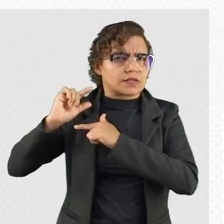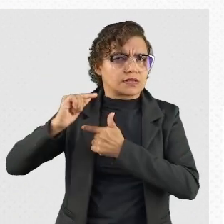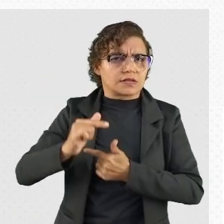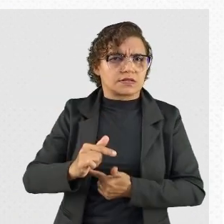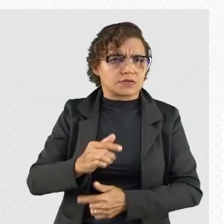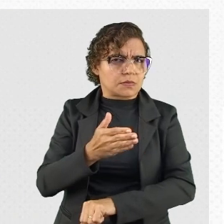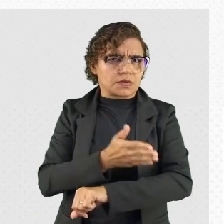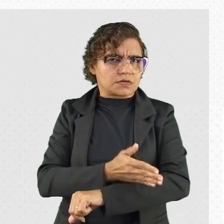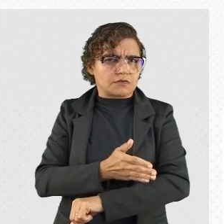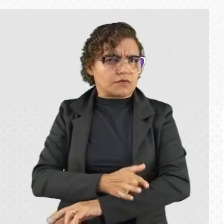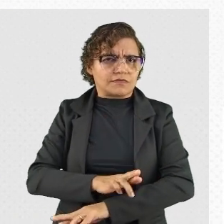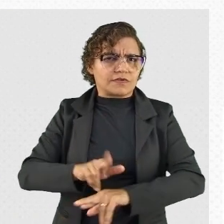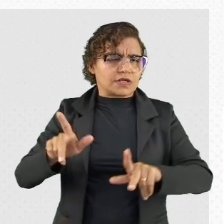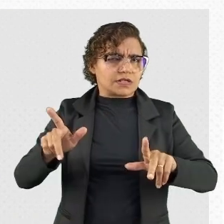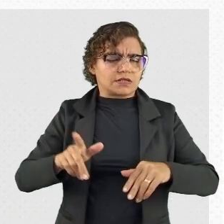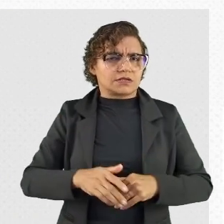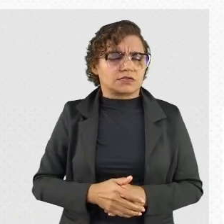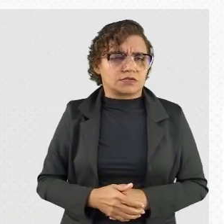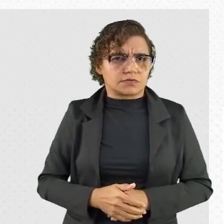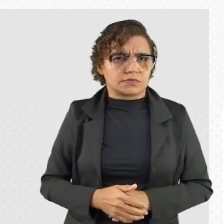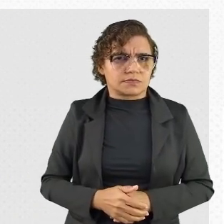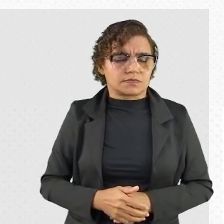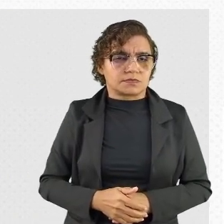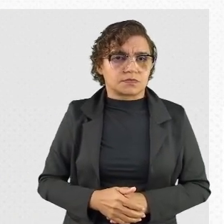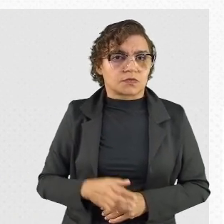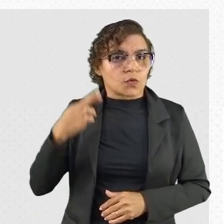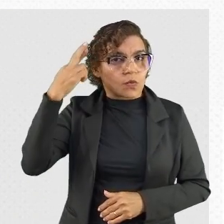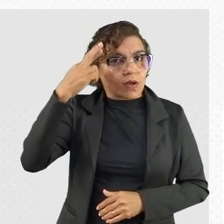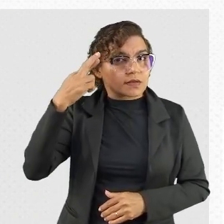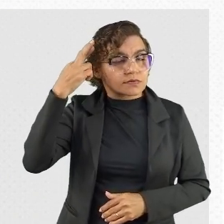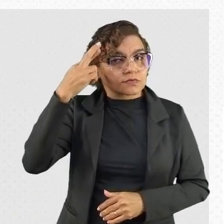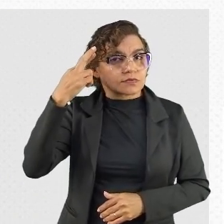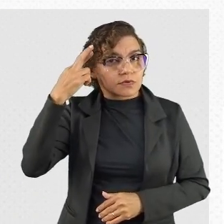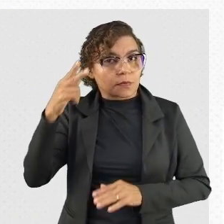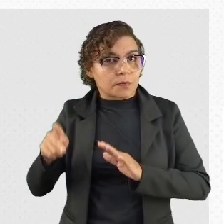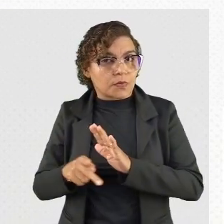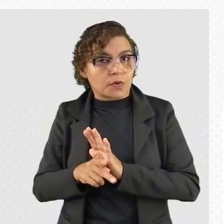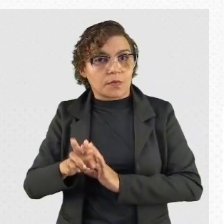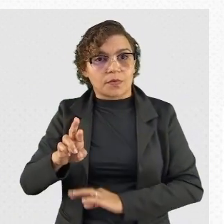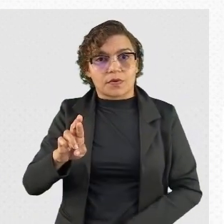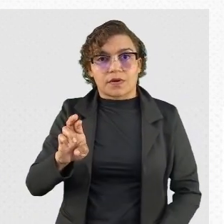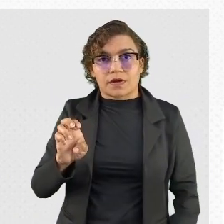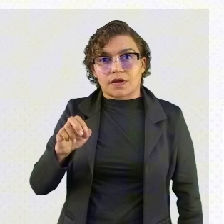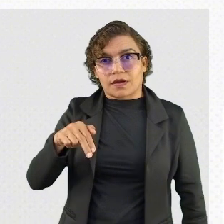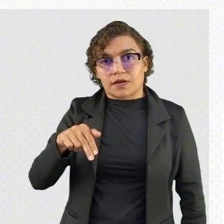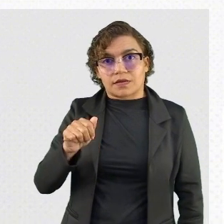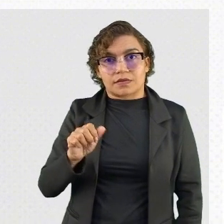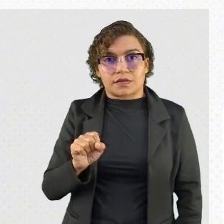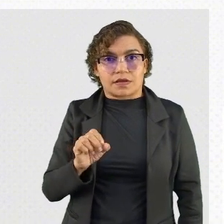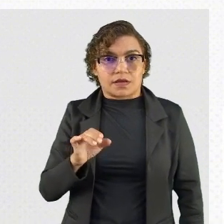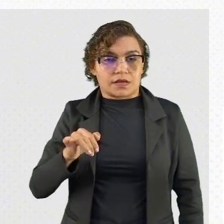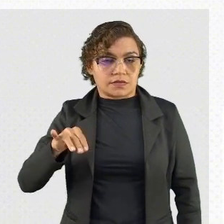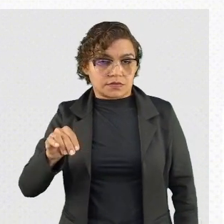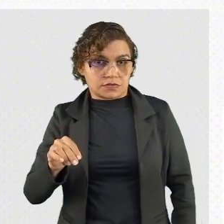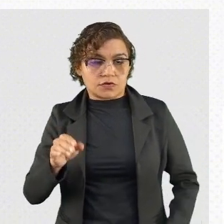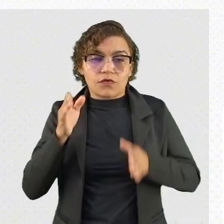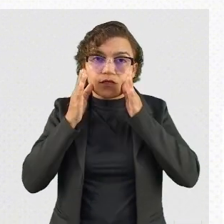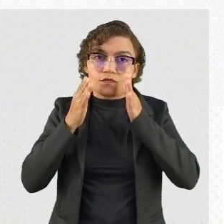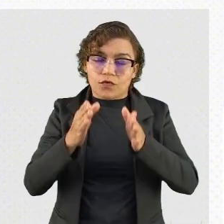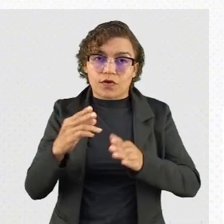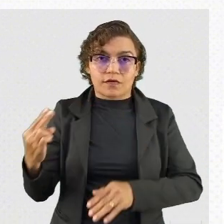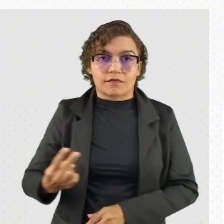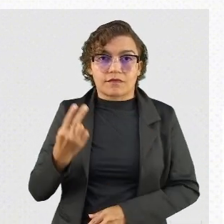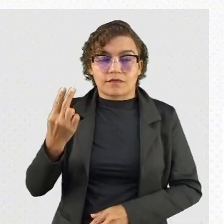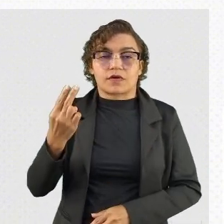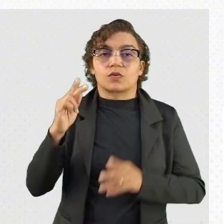medieval. Pelo contrário, esse racionalismo ali renascentista, ele foca na valorização do ser